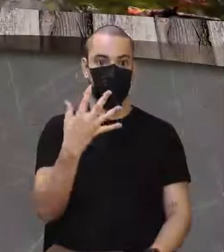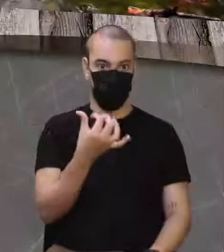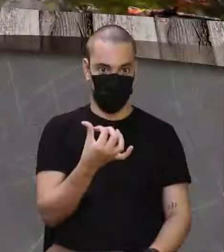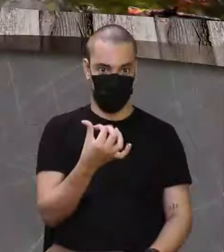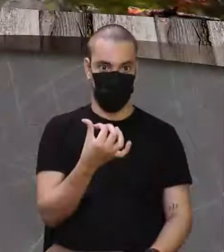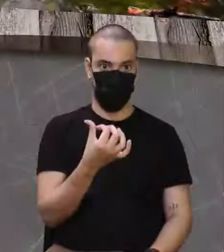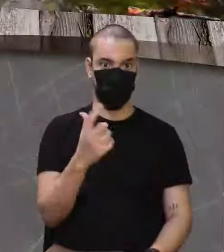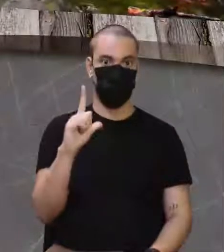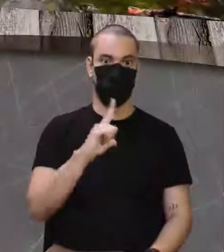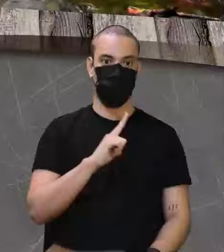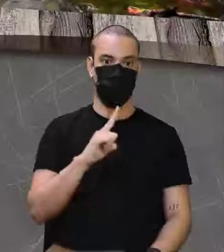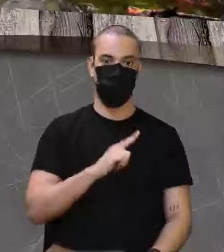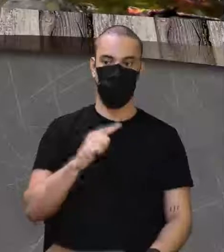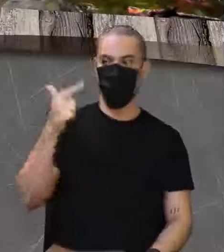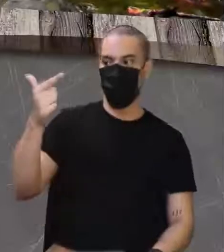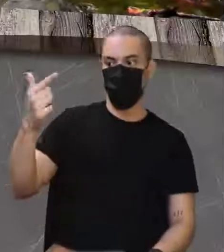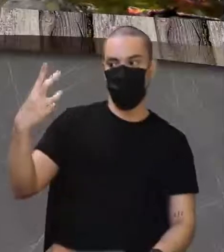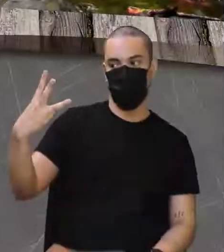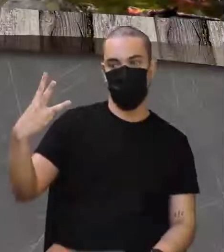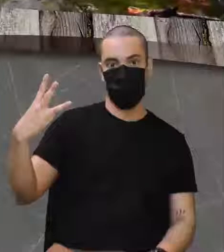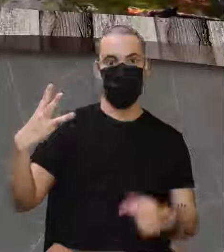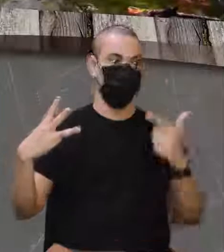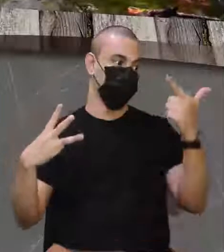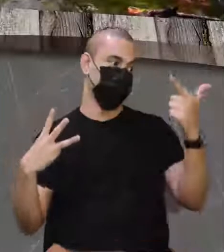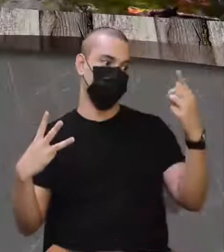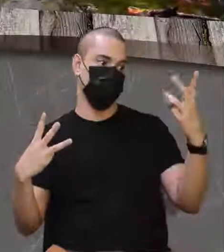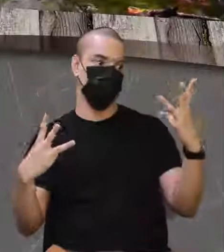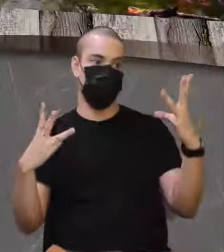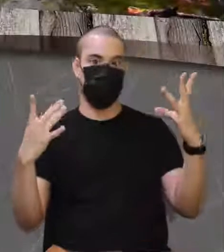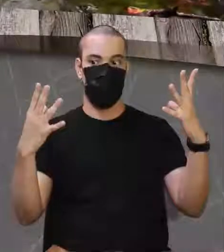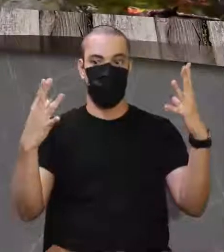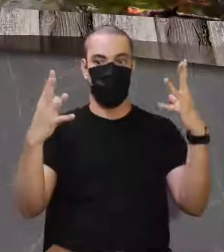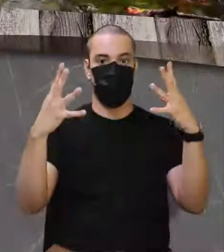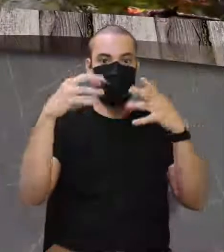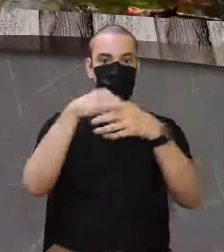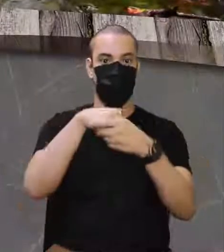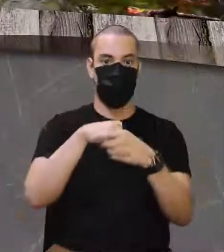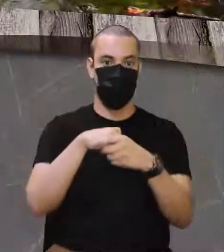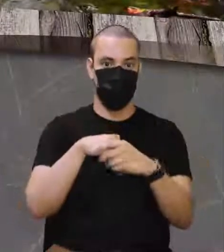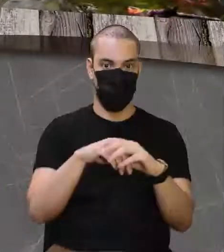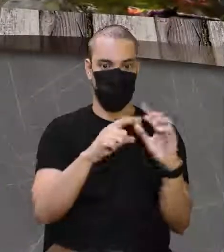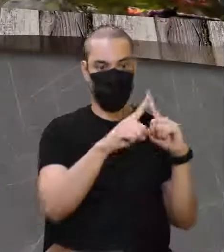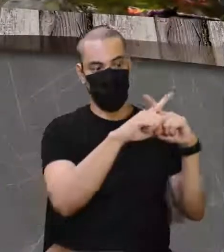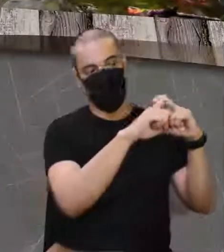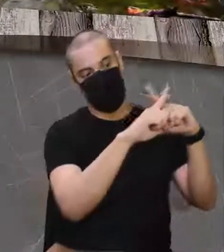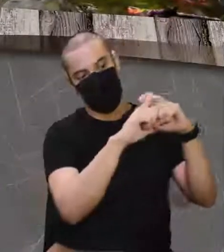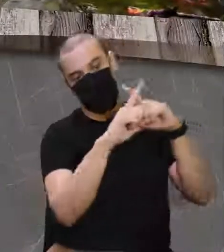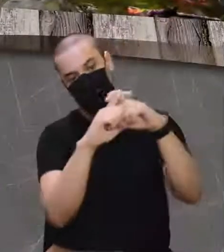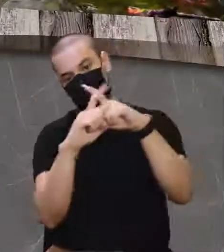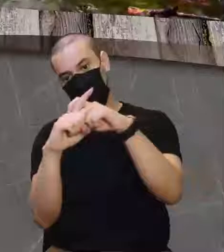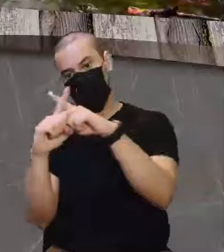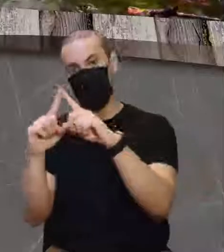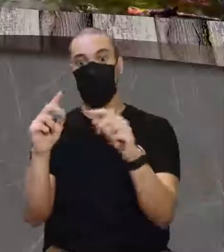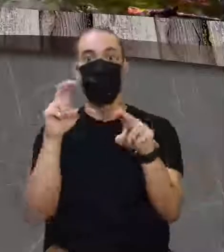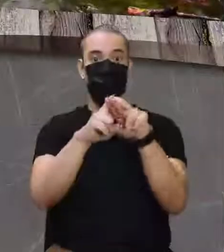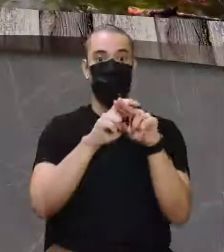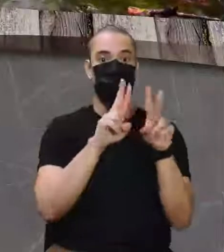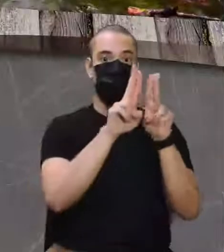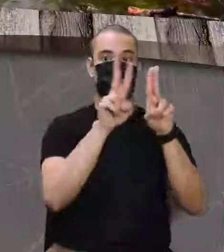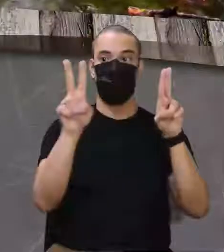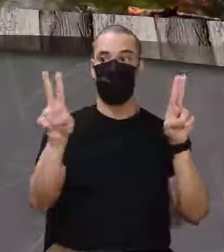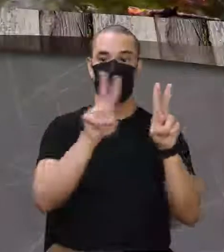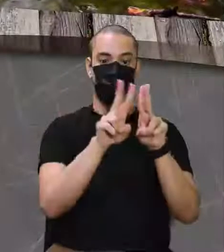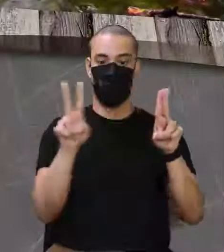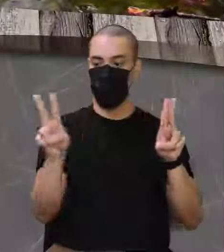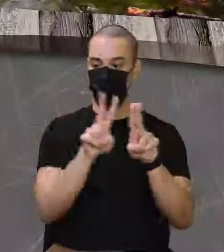vieram 23 daqui com 23 daqui. E eles vão fazer os seus pares. É daí que vem esse tal par